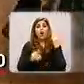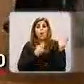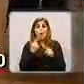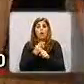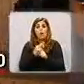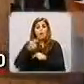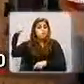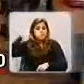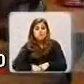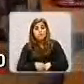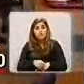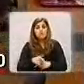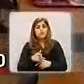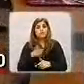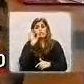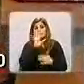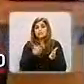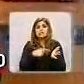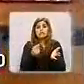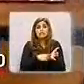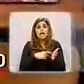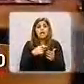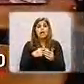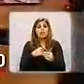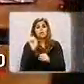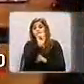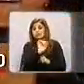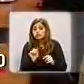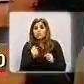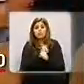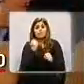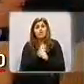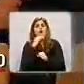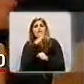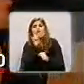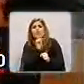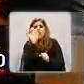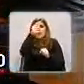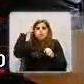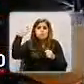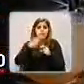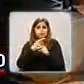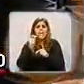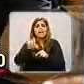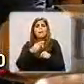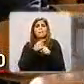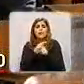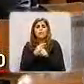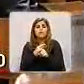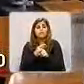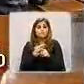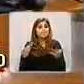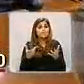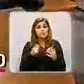inesperada, nomeadamente a nível de necessidade de serviços de manutenção, serviços de frio ou outros equipamentos, pois poderemos ter